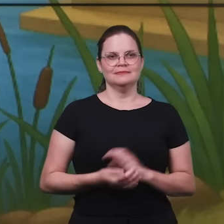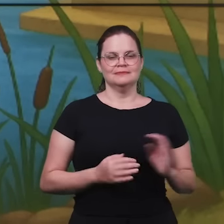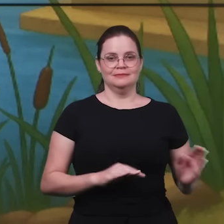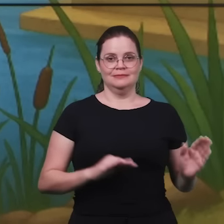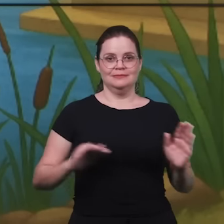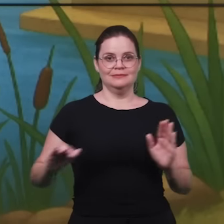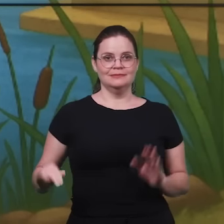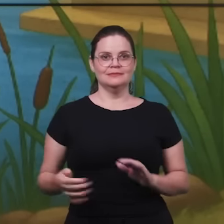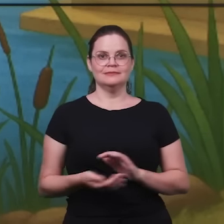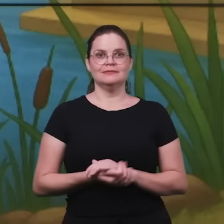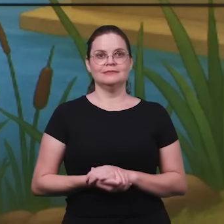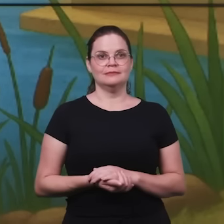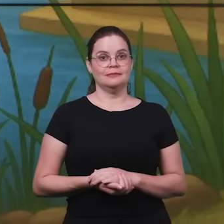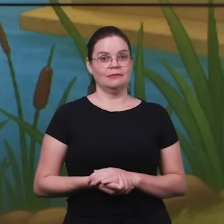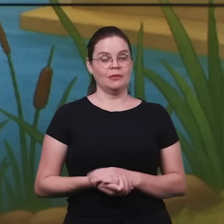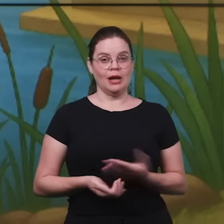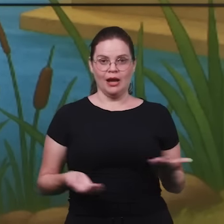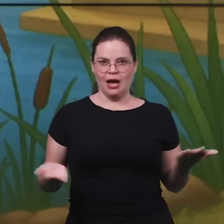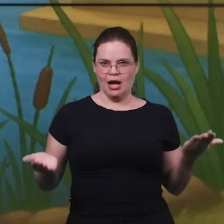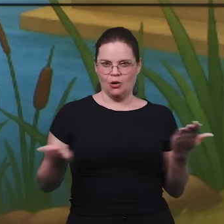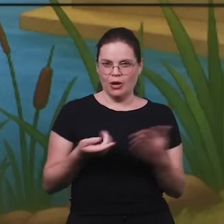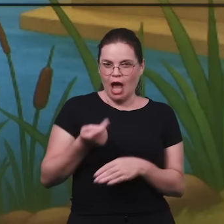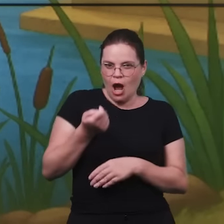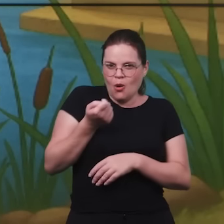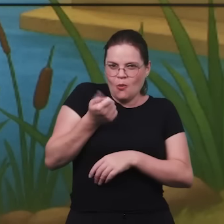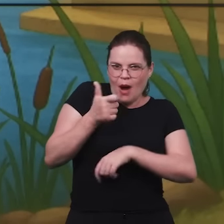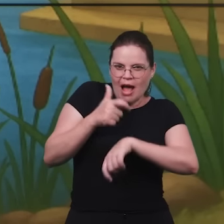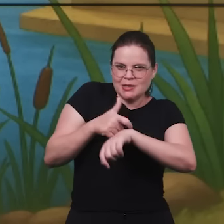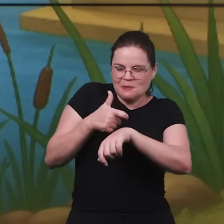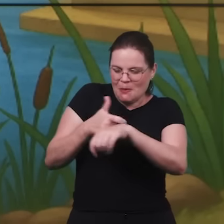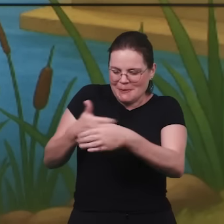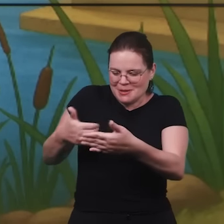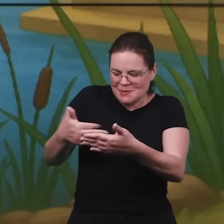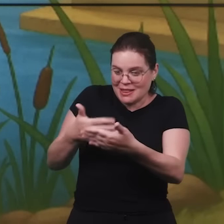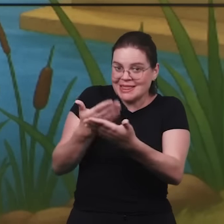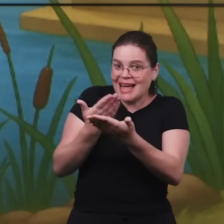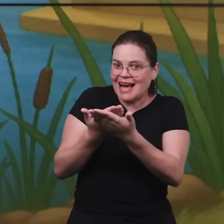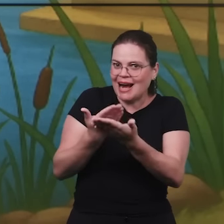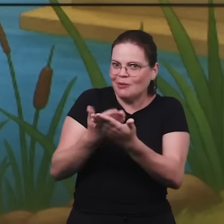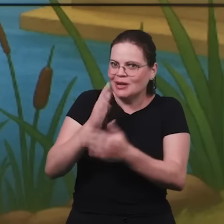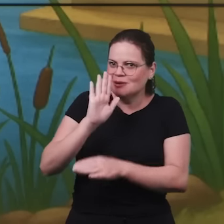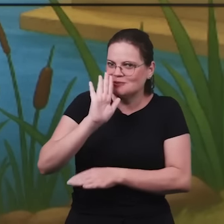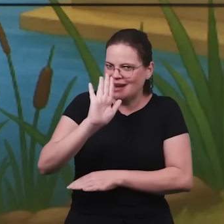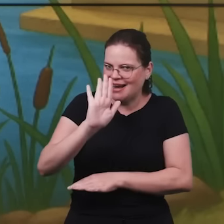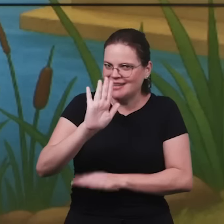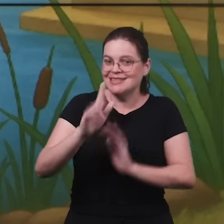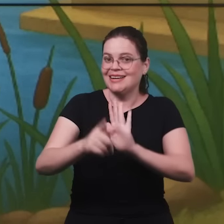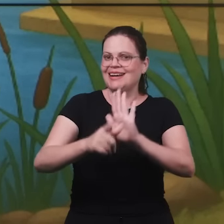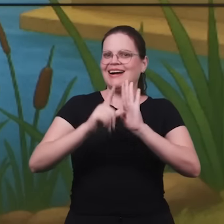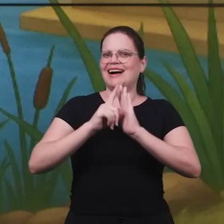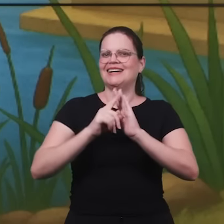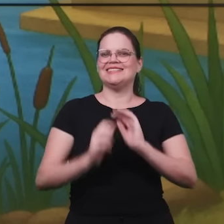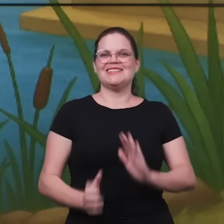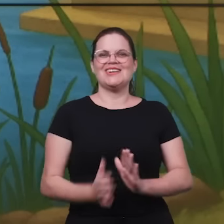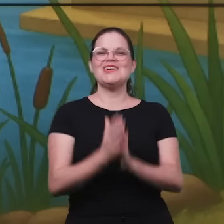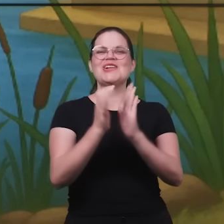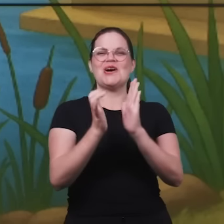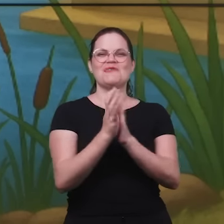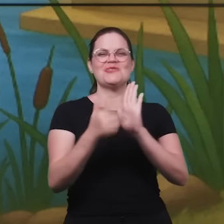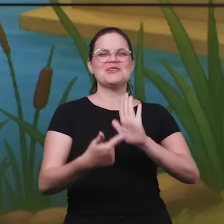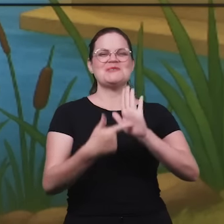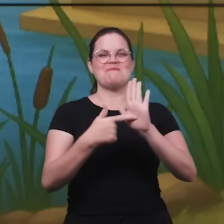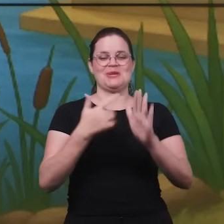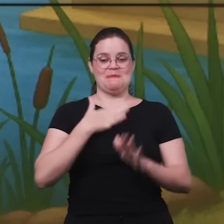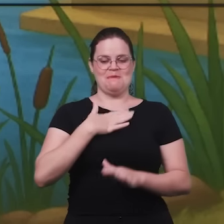Agora, já nos preparando para a aula, te convido a cantar um louvor que fala da nossa esperança.